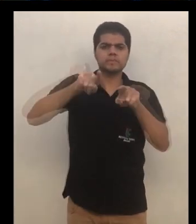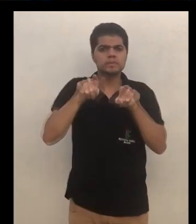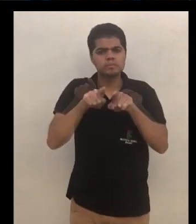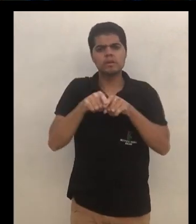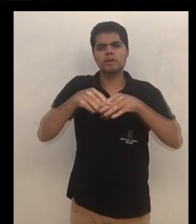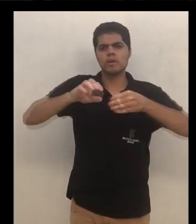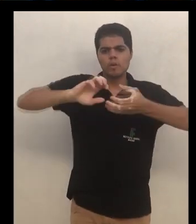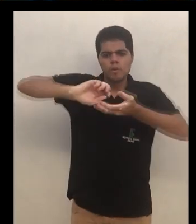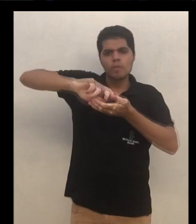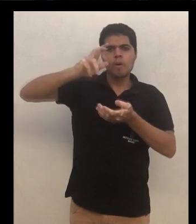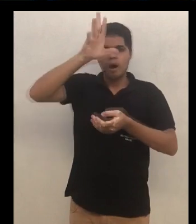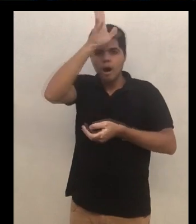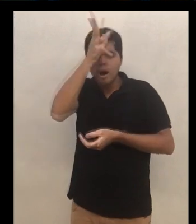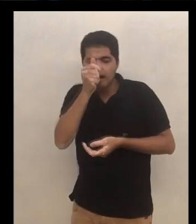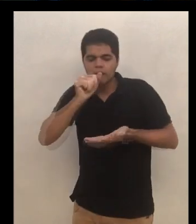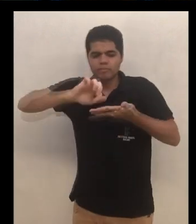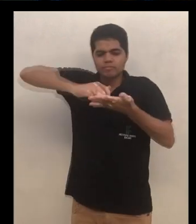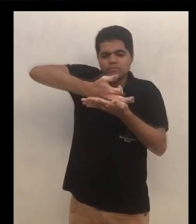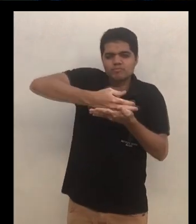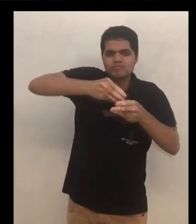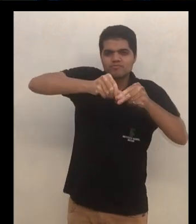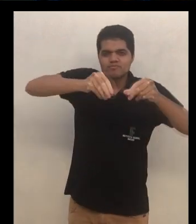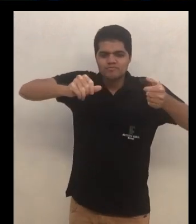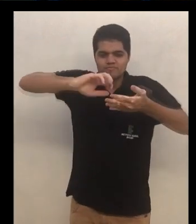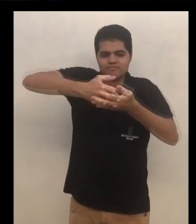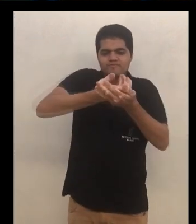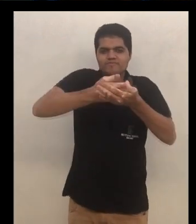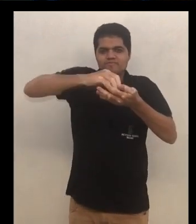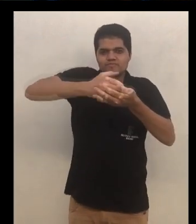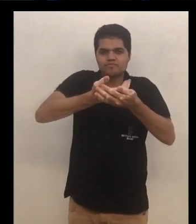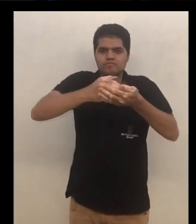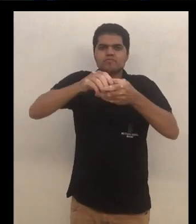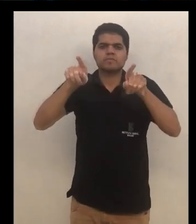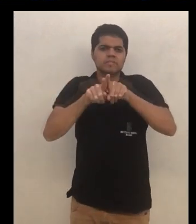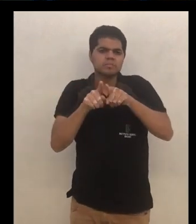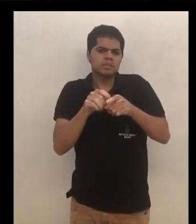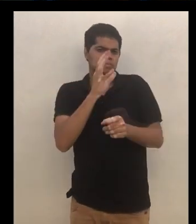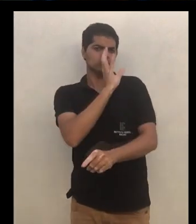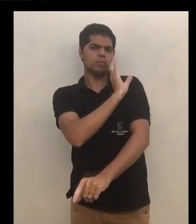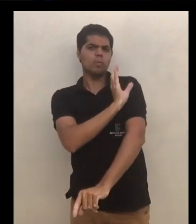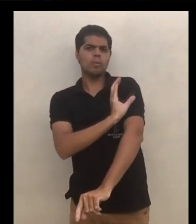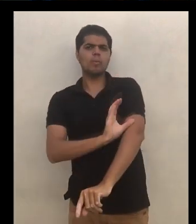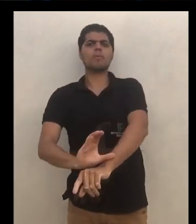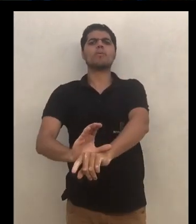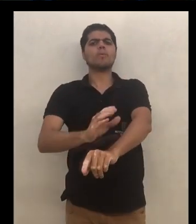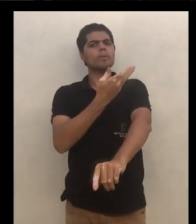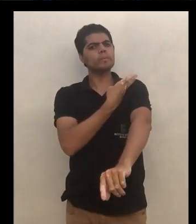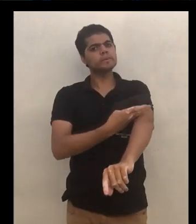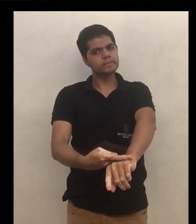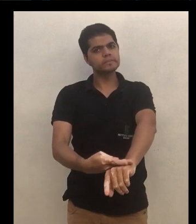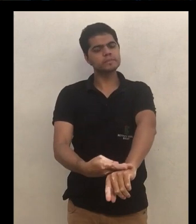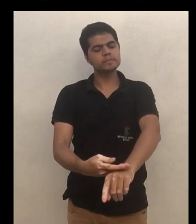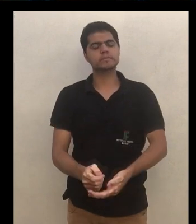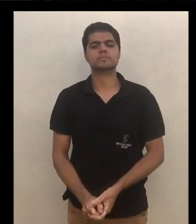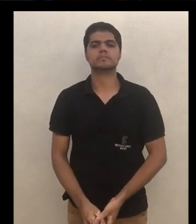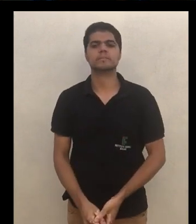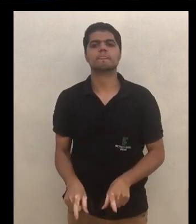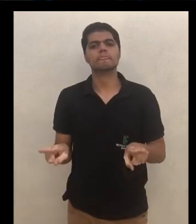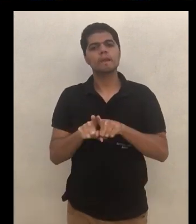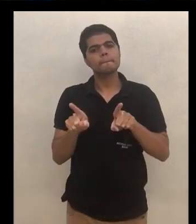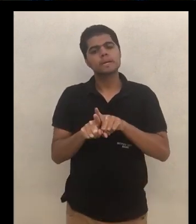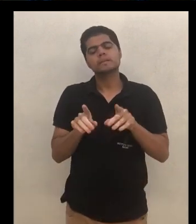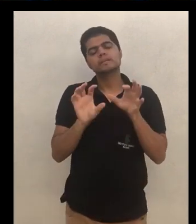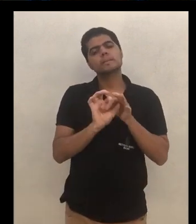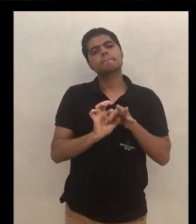Tudo isso faz parte do comportamento das aves. A liberdade psicológica. Essa liberdade psicológica,